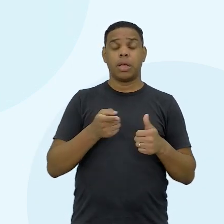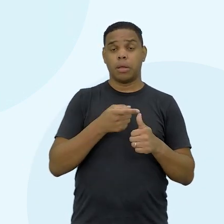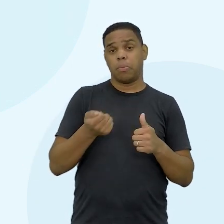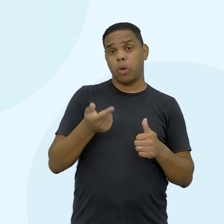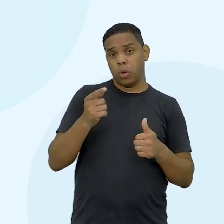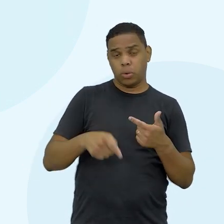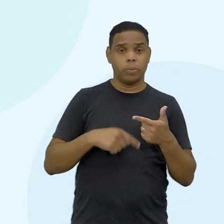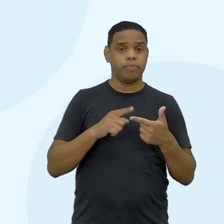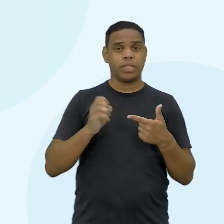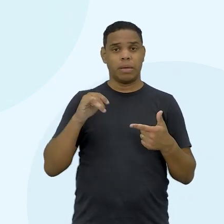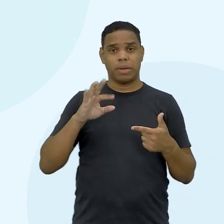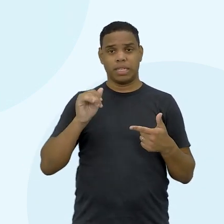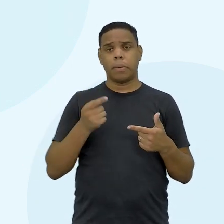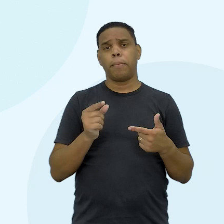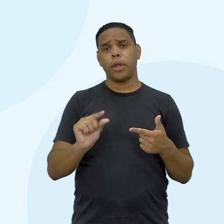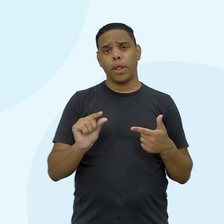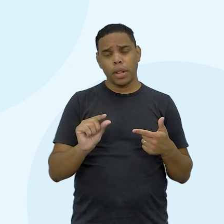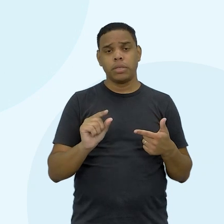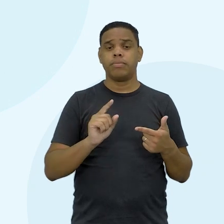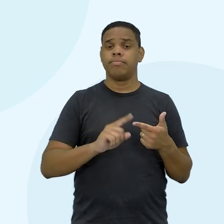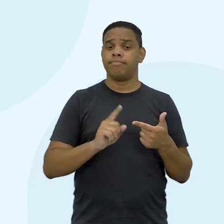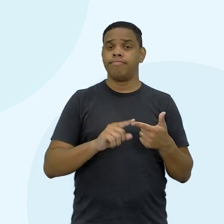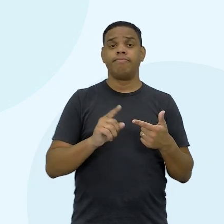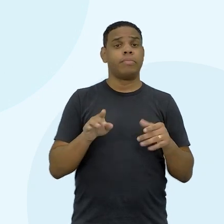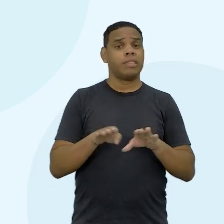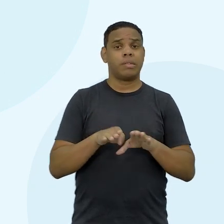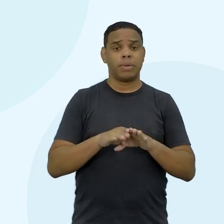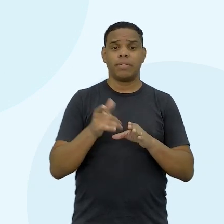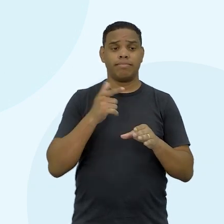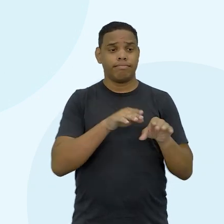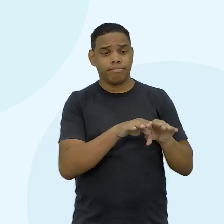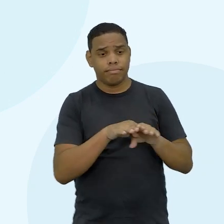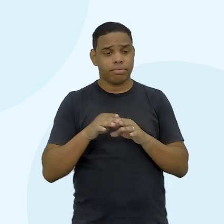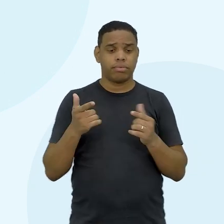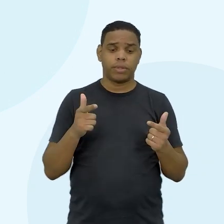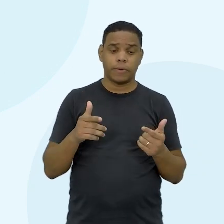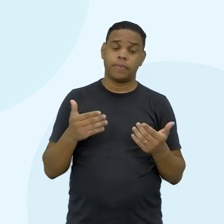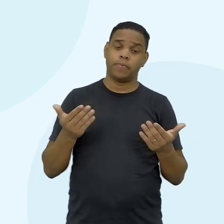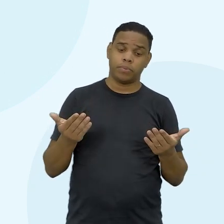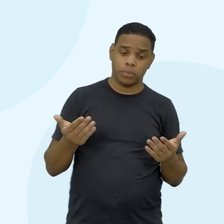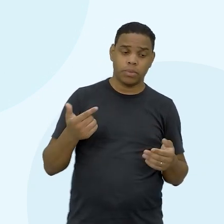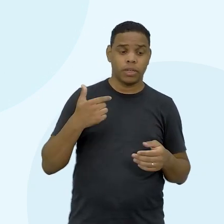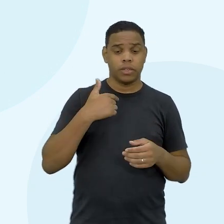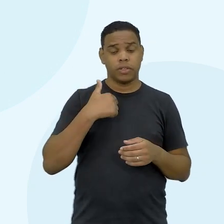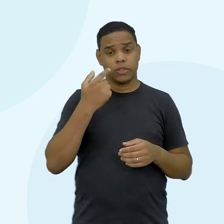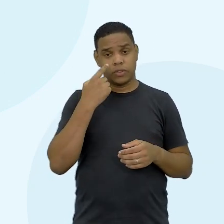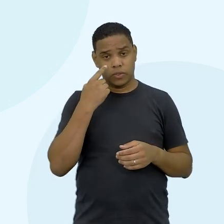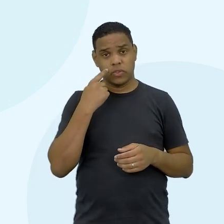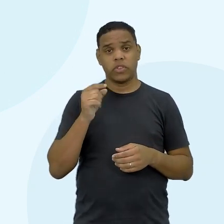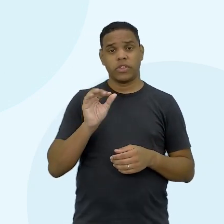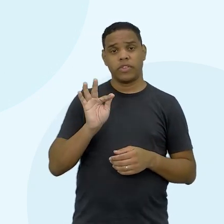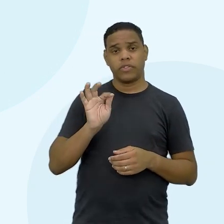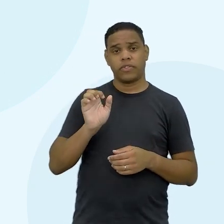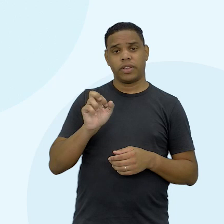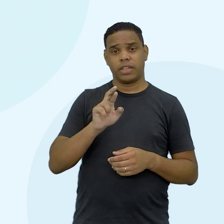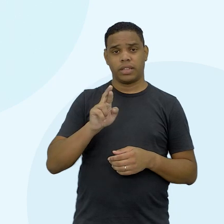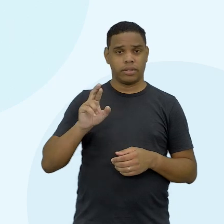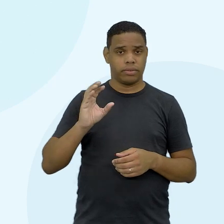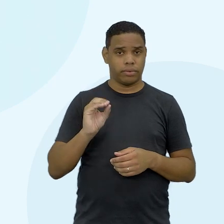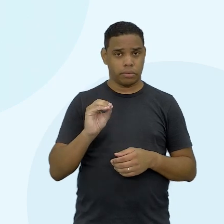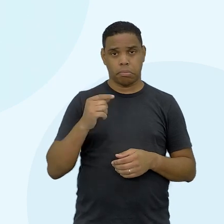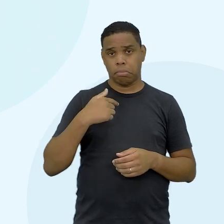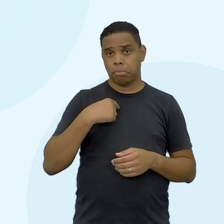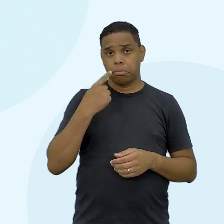hemácias pequenas e, além disso, elas não estão uniformes. E aí eu fui ver a questão do ferro, né? Então, o ferro